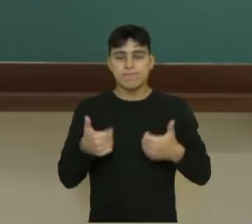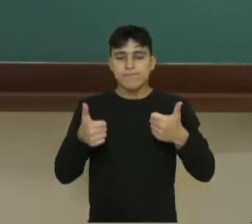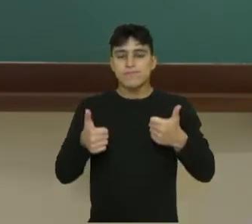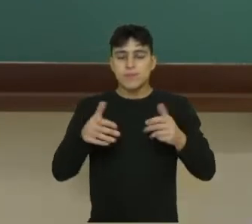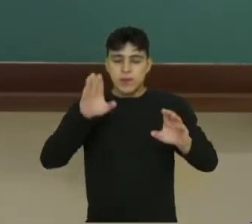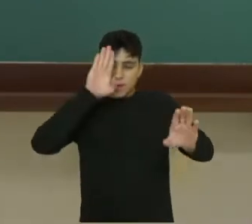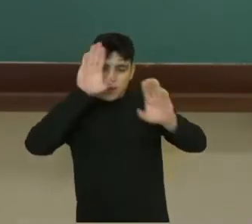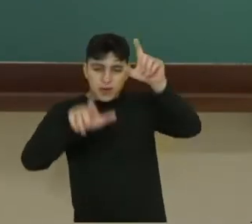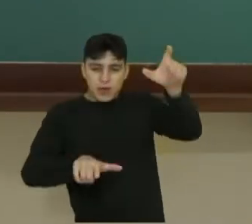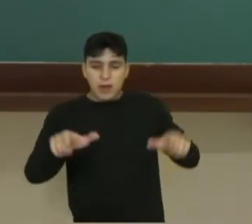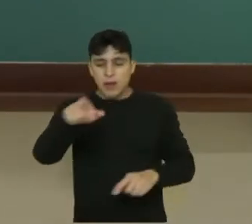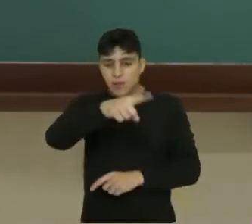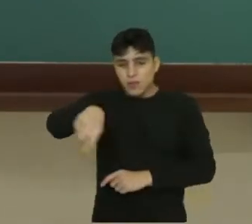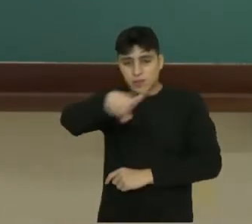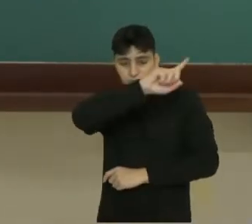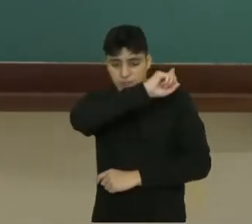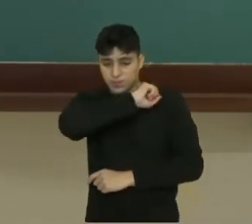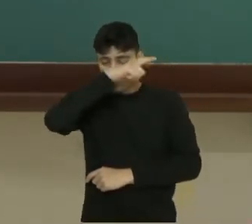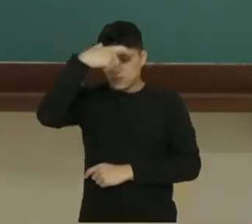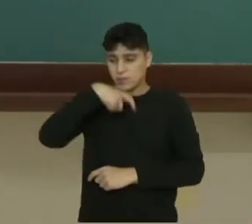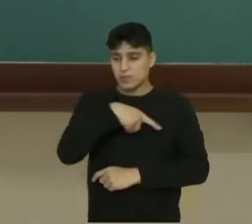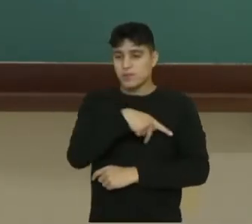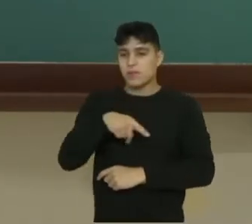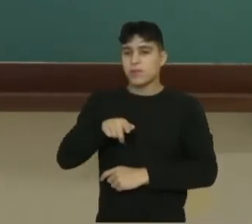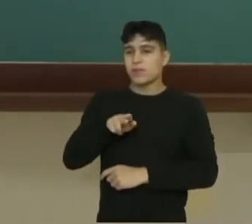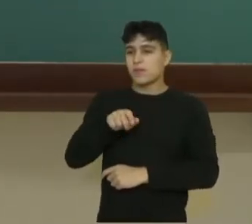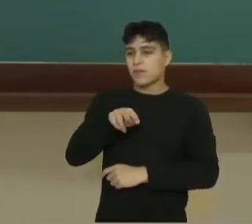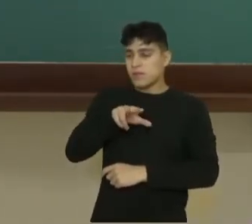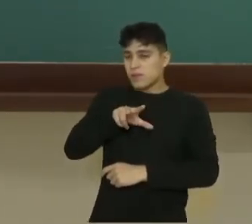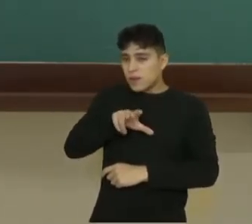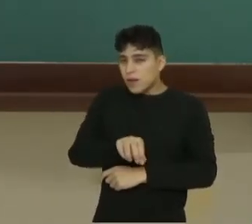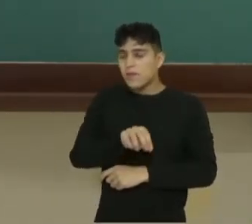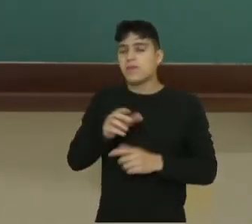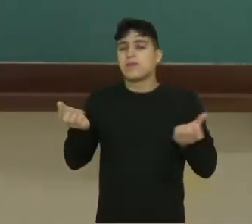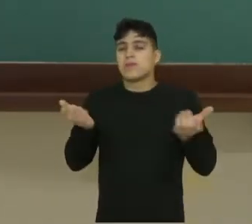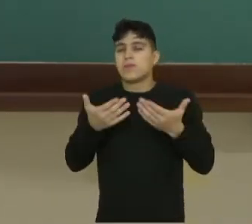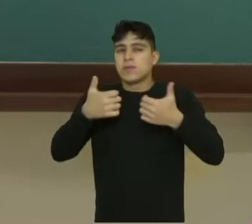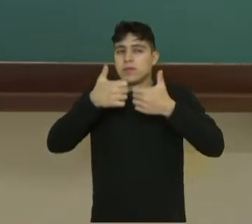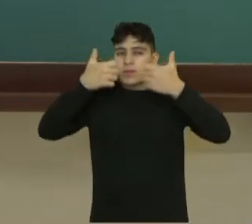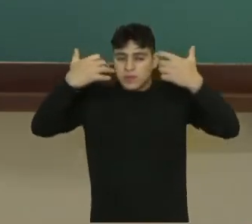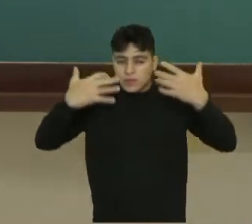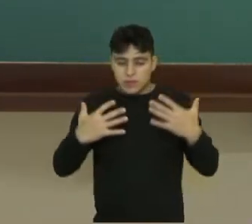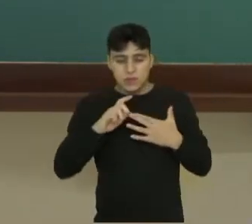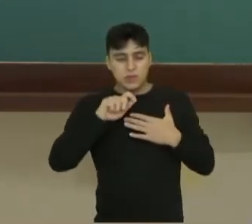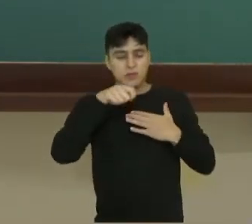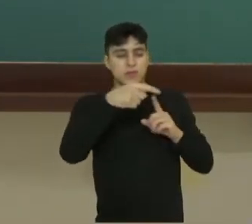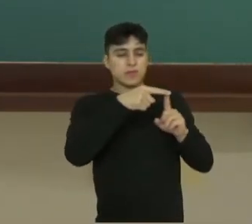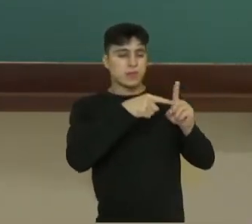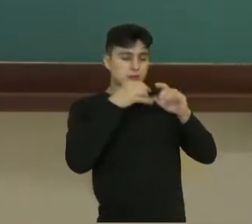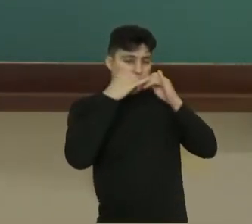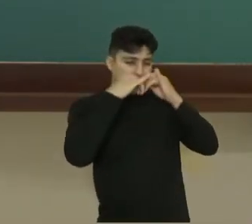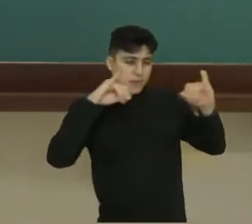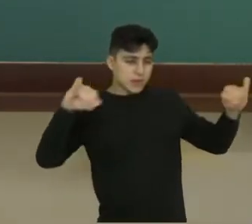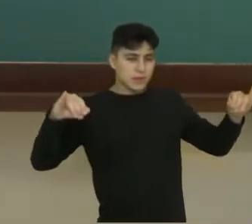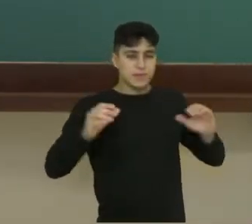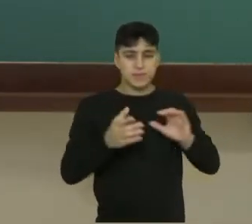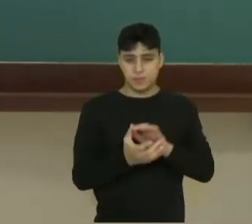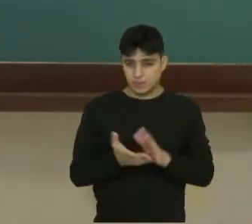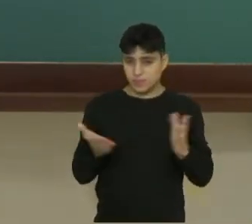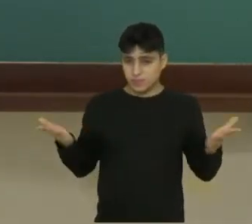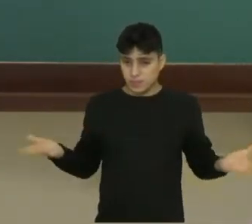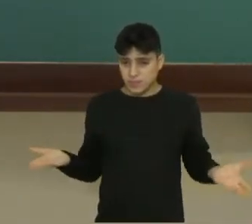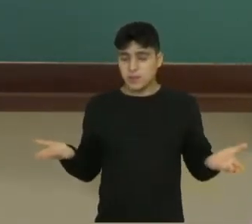Olá, estudantes da primeira série. Quem está falando aqui é o professor Gustavo Trevedo. E hoje nós vamos estar falando sobre tipos de energia.